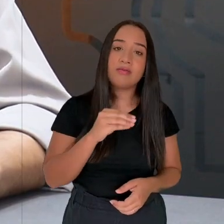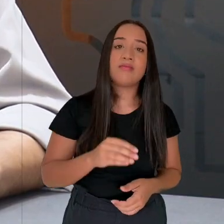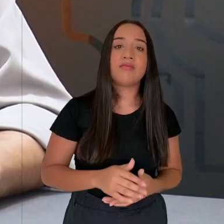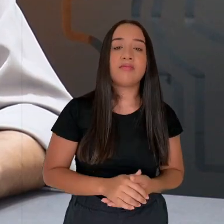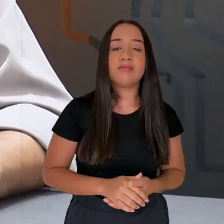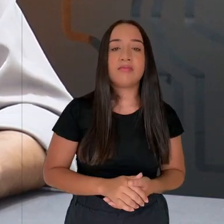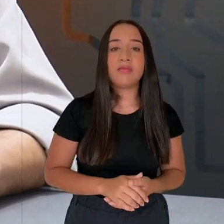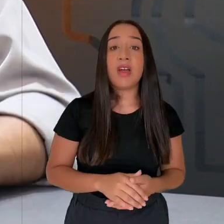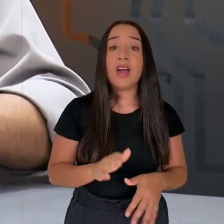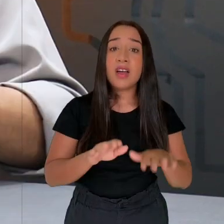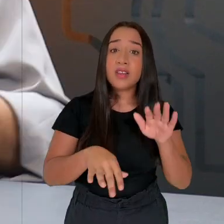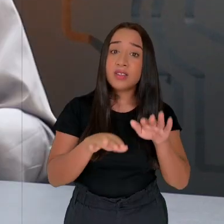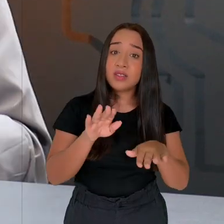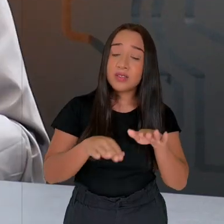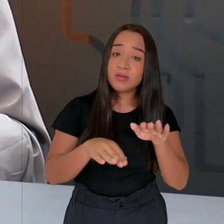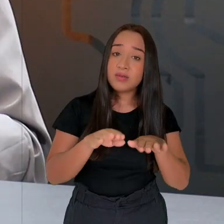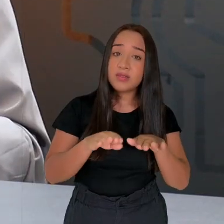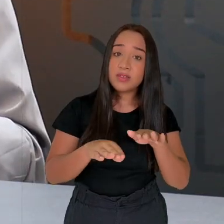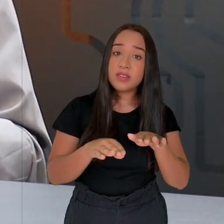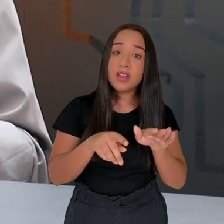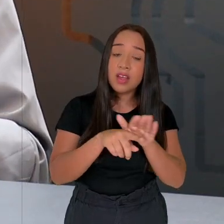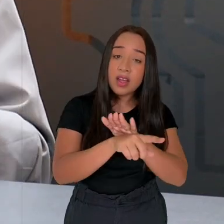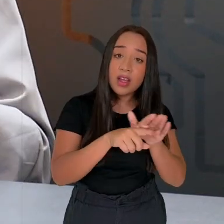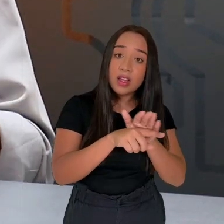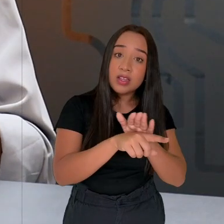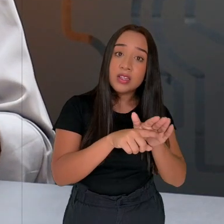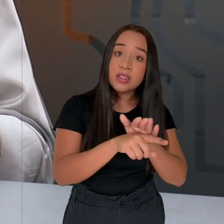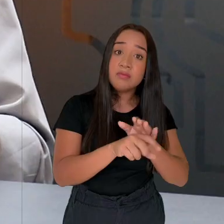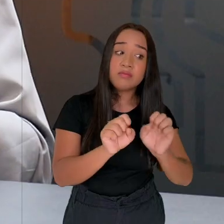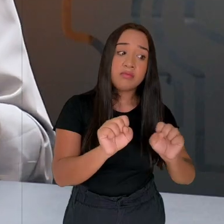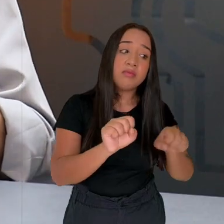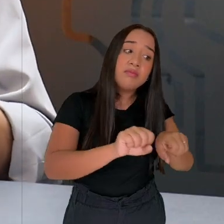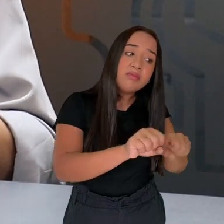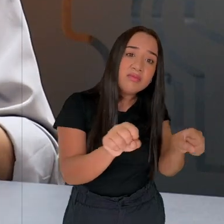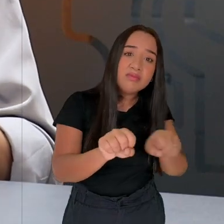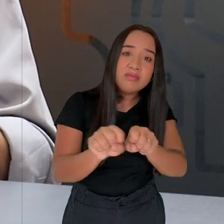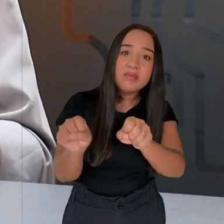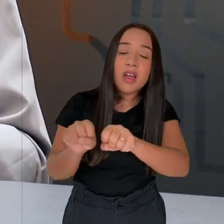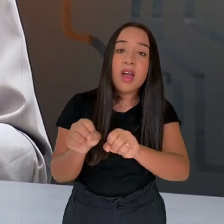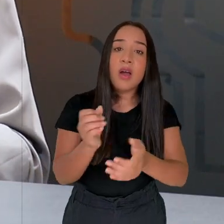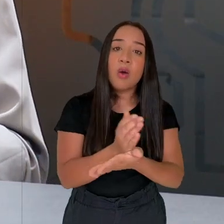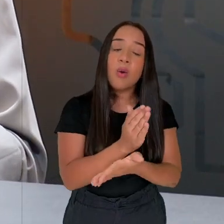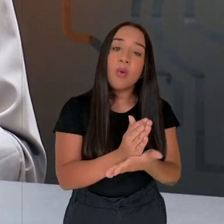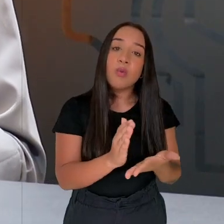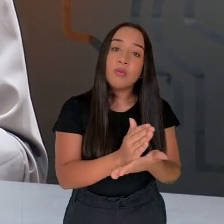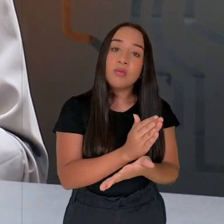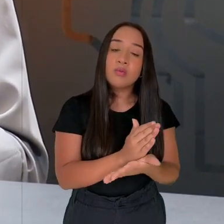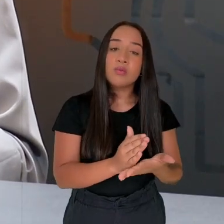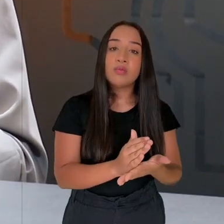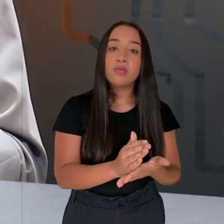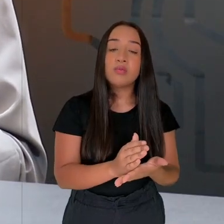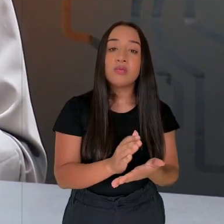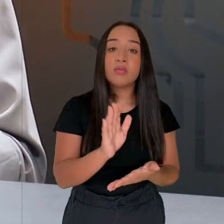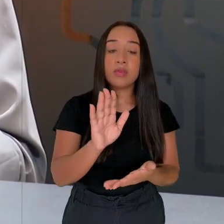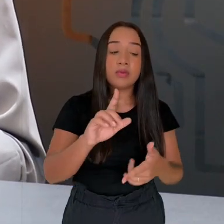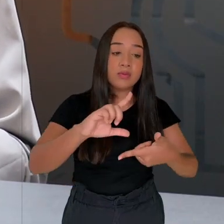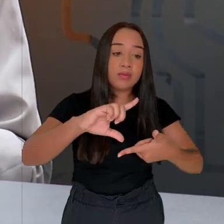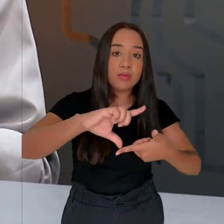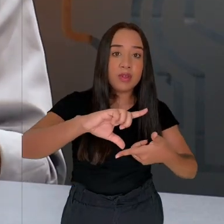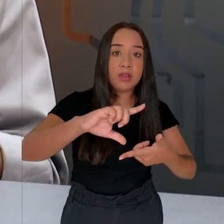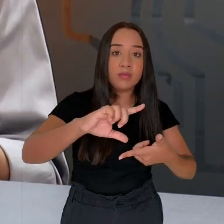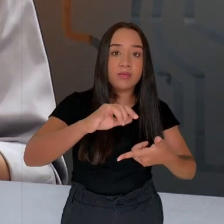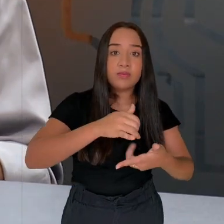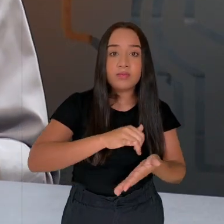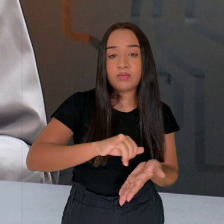componentes. Então as nossas técnicas elas vão além do diagnóstico correto. Quando inicia a intervenção, é